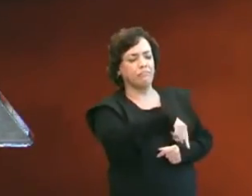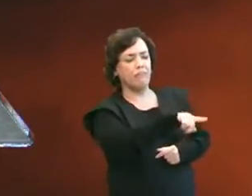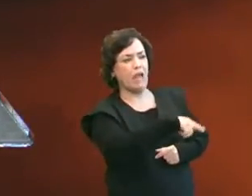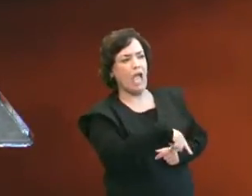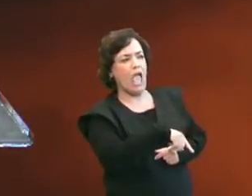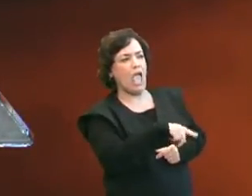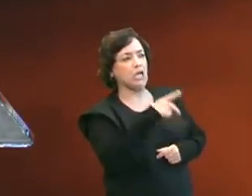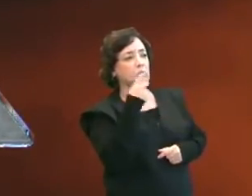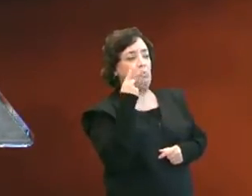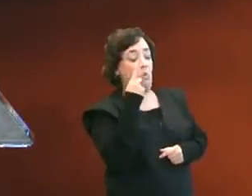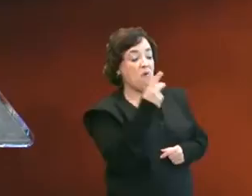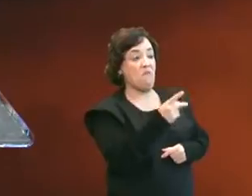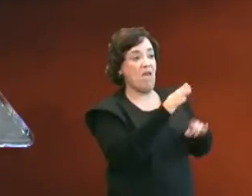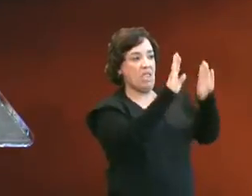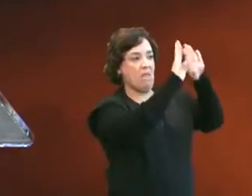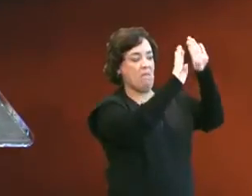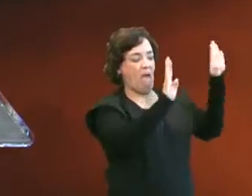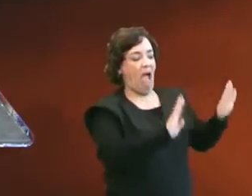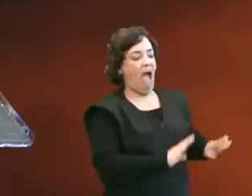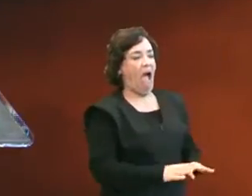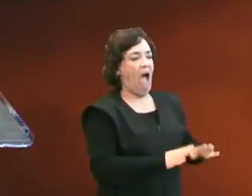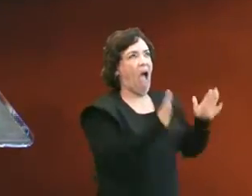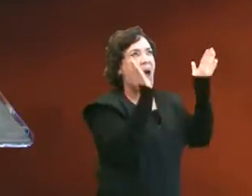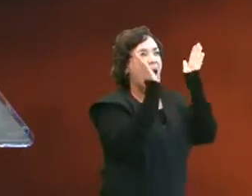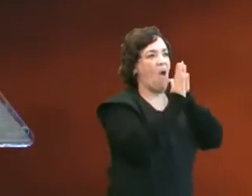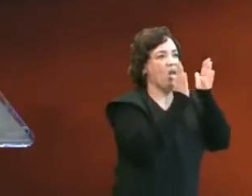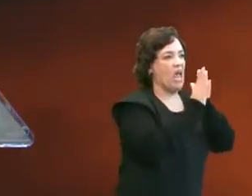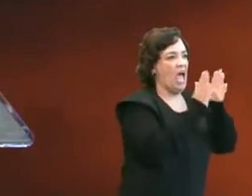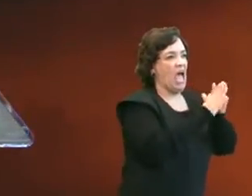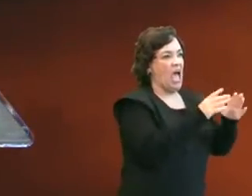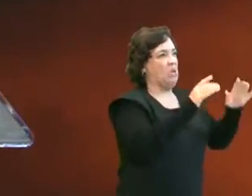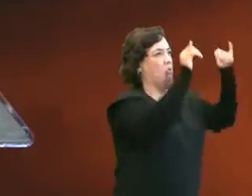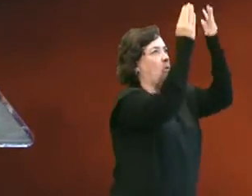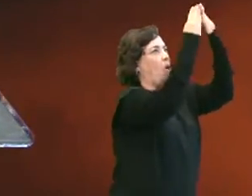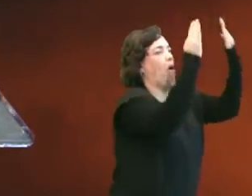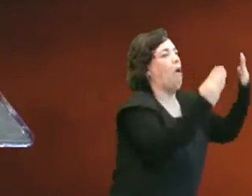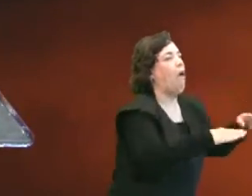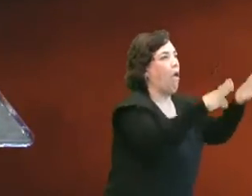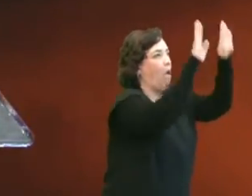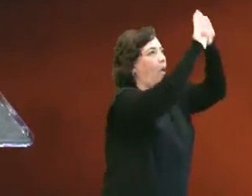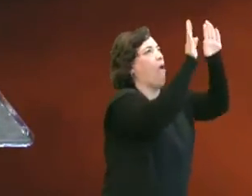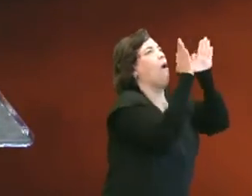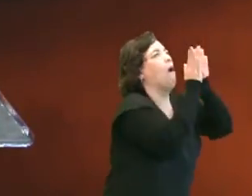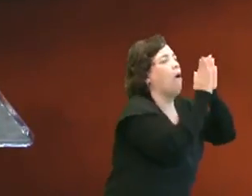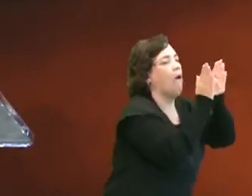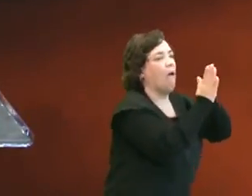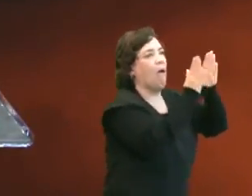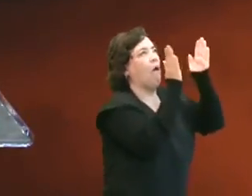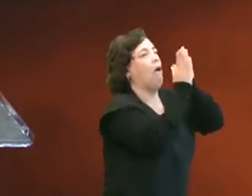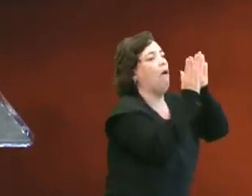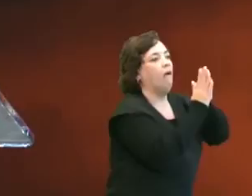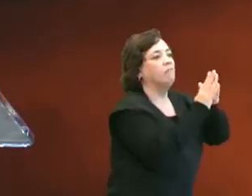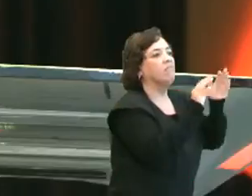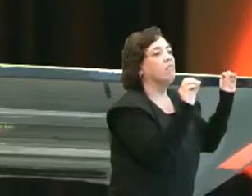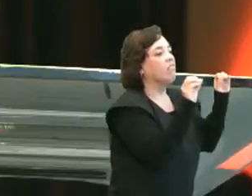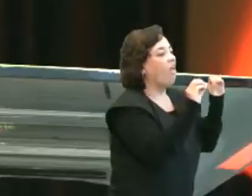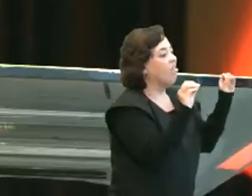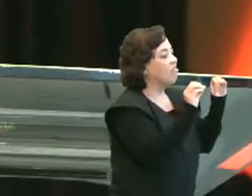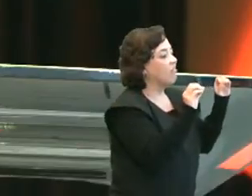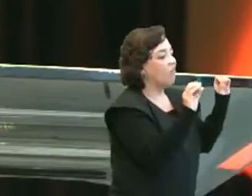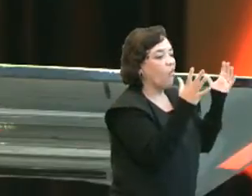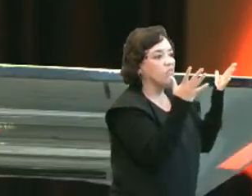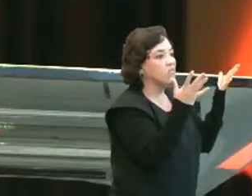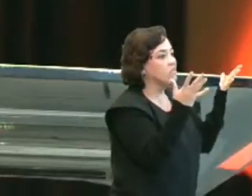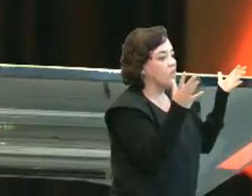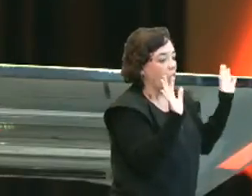se mutilando, fazendo as suas preces e os seus rituais, nada acontece. Elias ora uma única